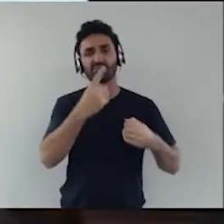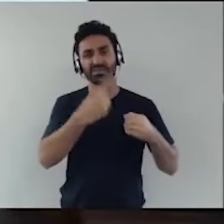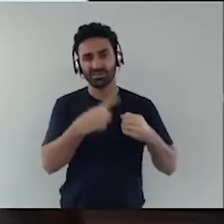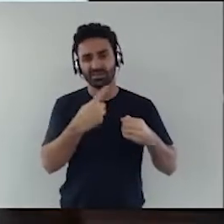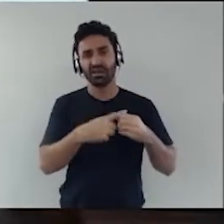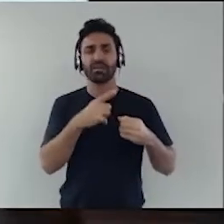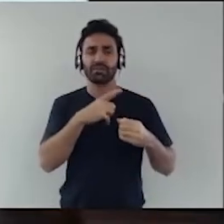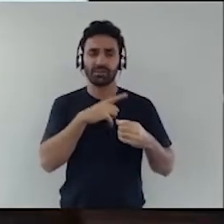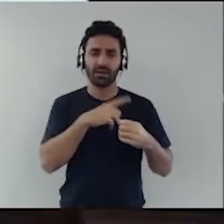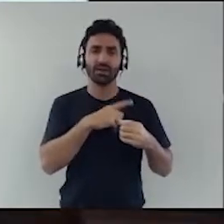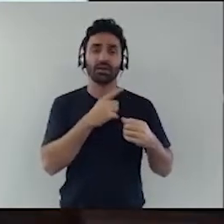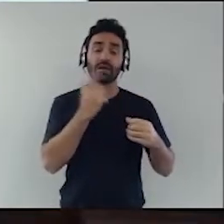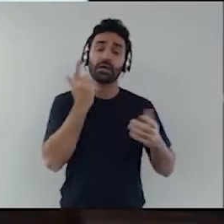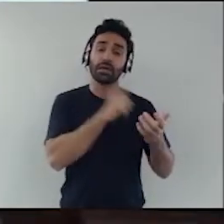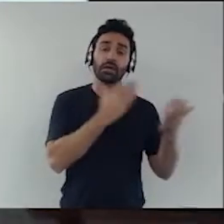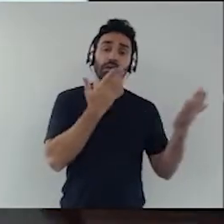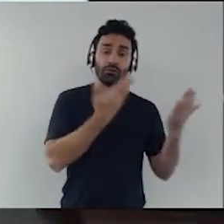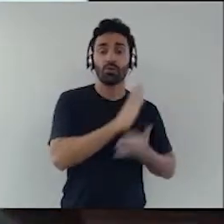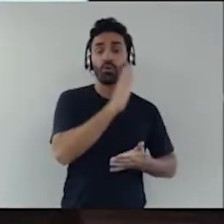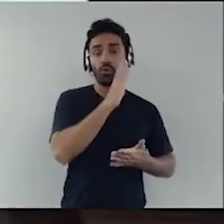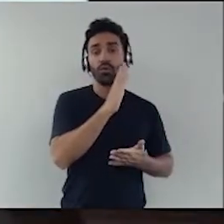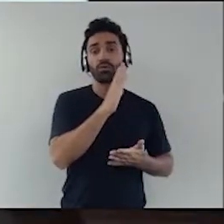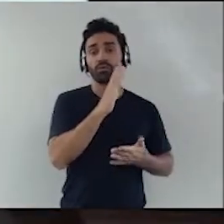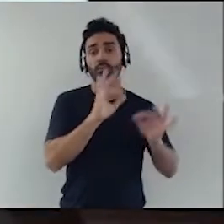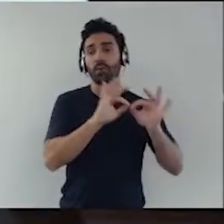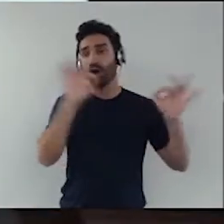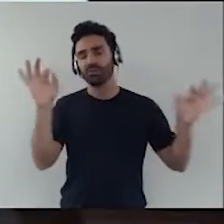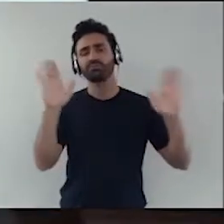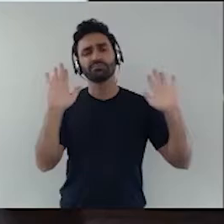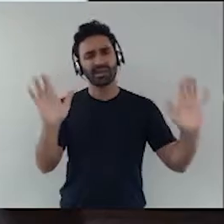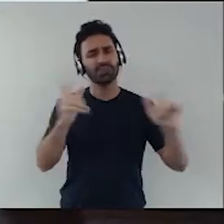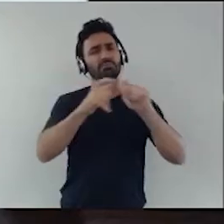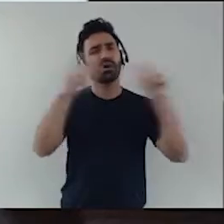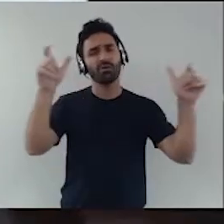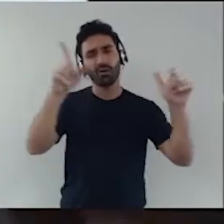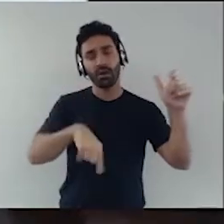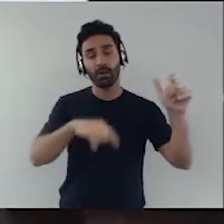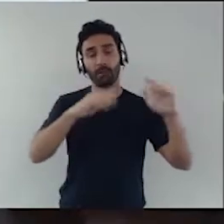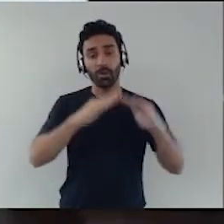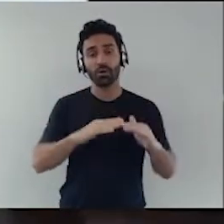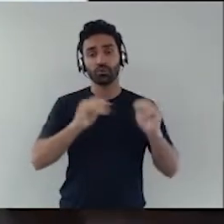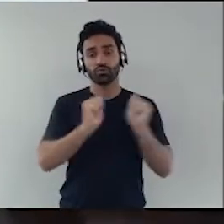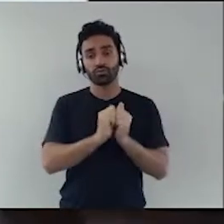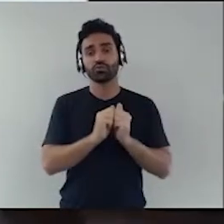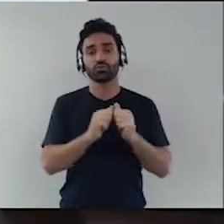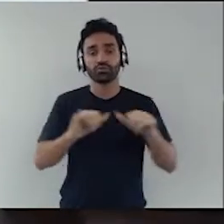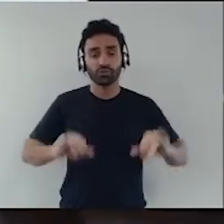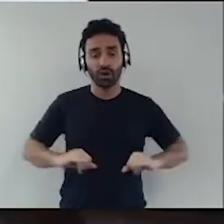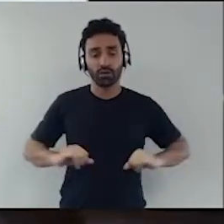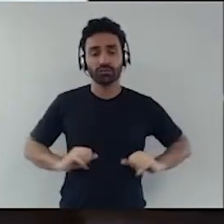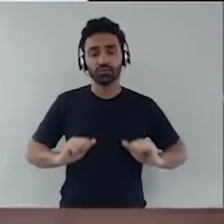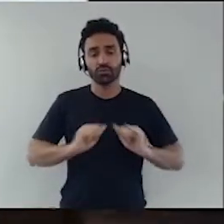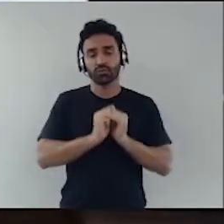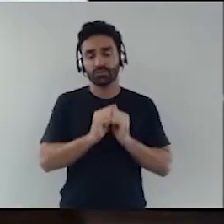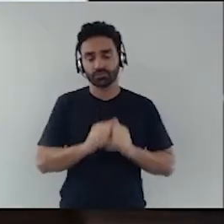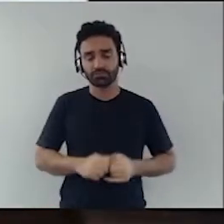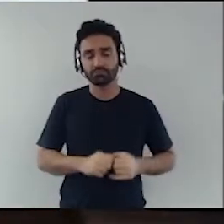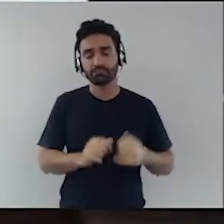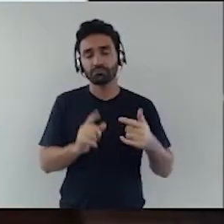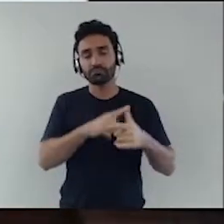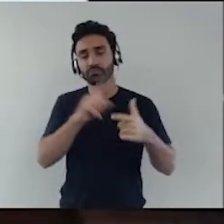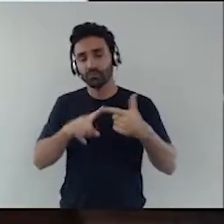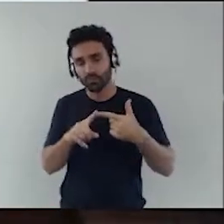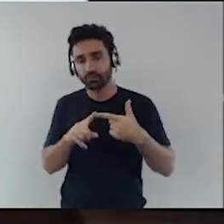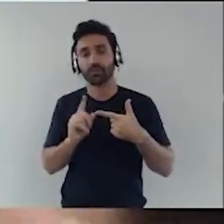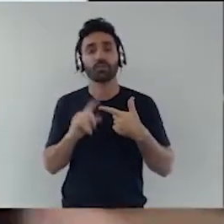dos seus eleitores, mas a regra é que o prefeito mora na cidade e sofre com a cidade. Né? E aí o segundo ponto